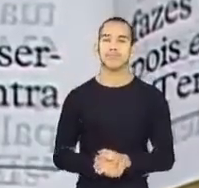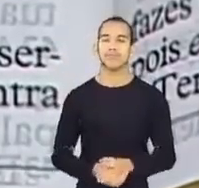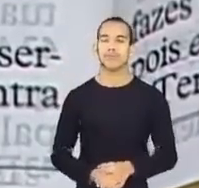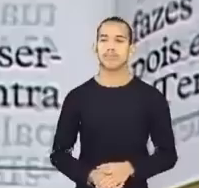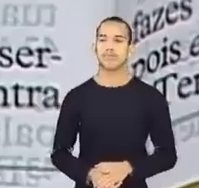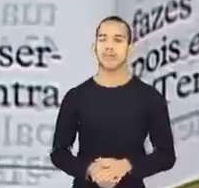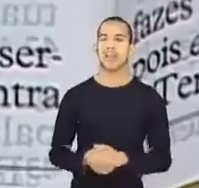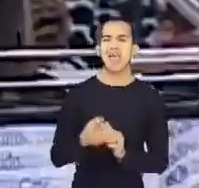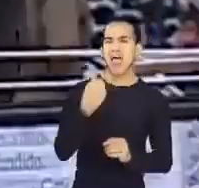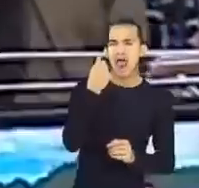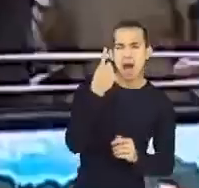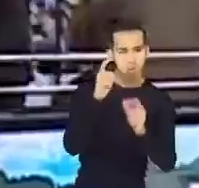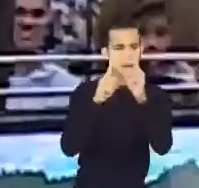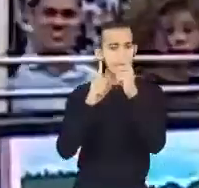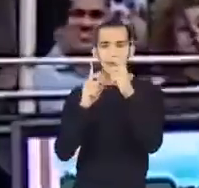a única palavra